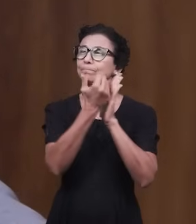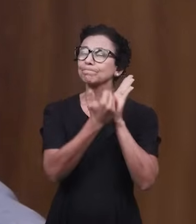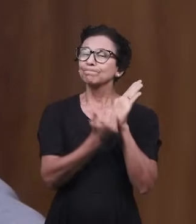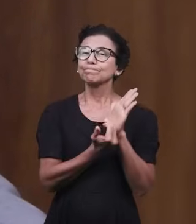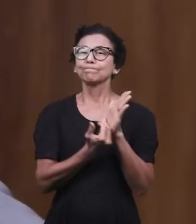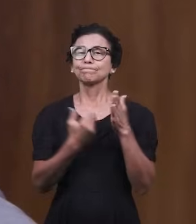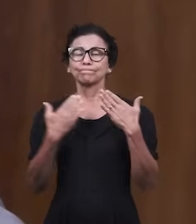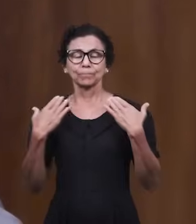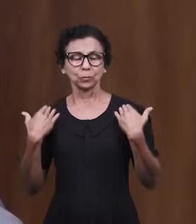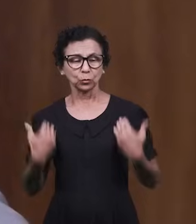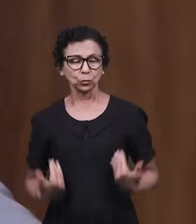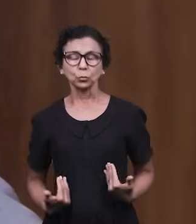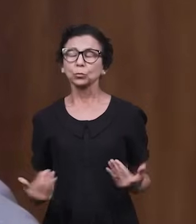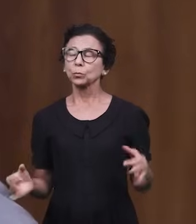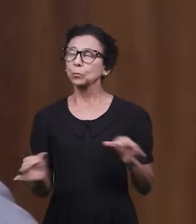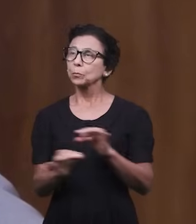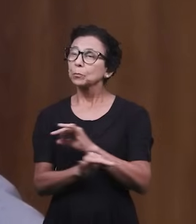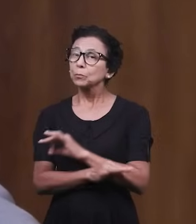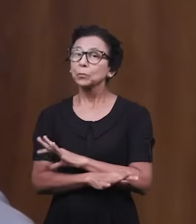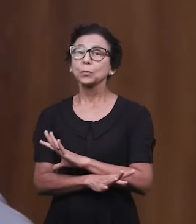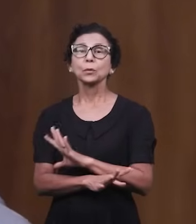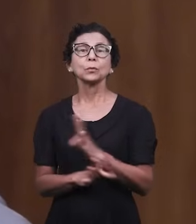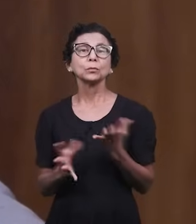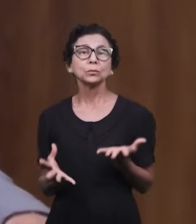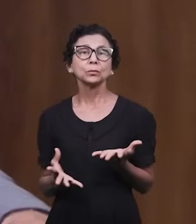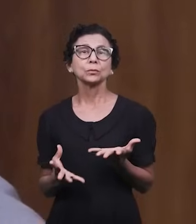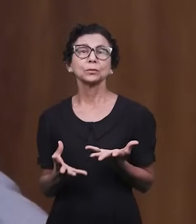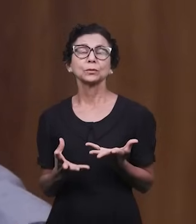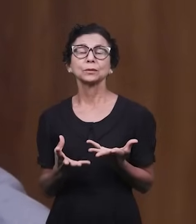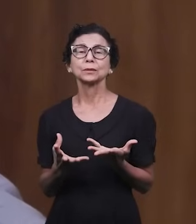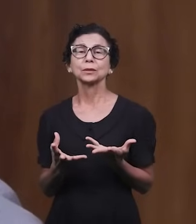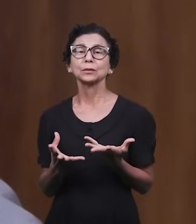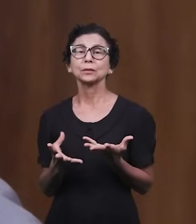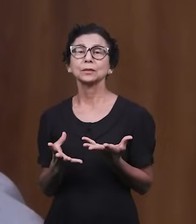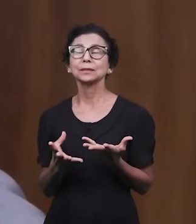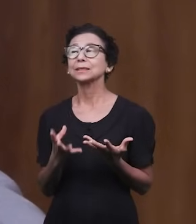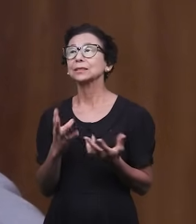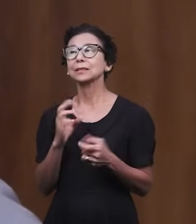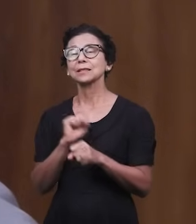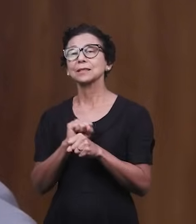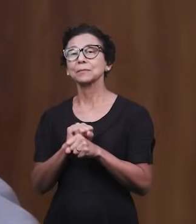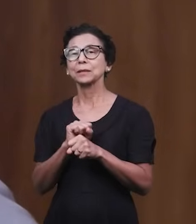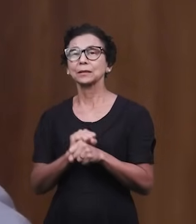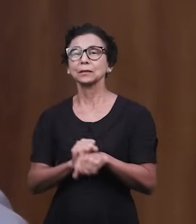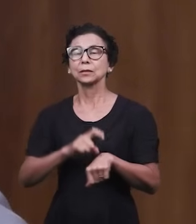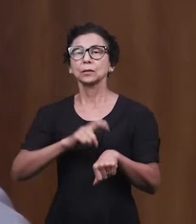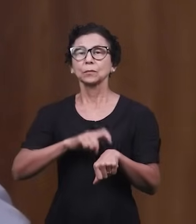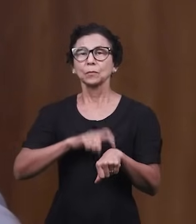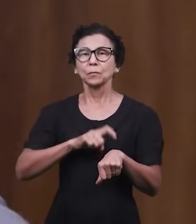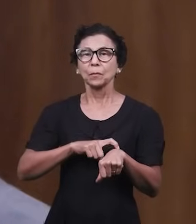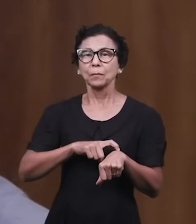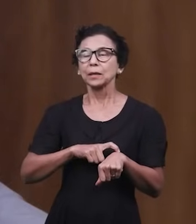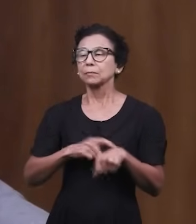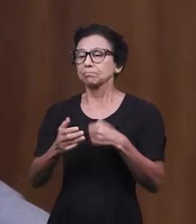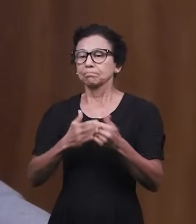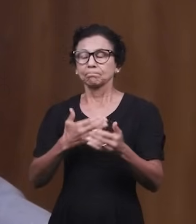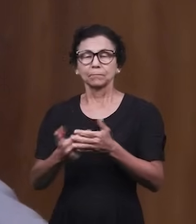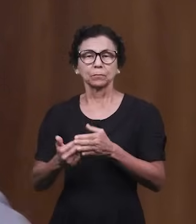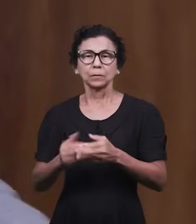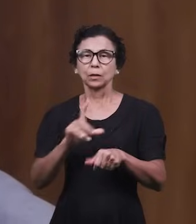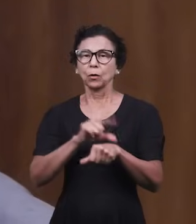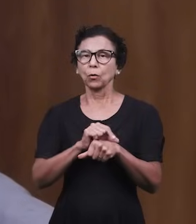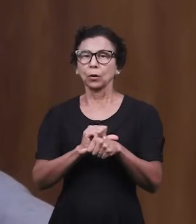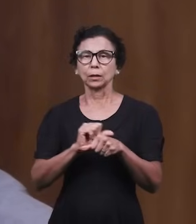nossas vestes estão adequadas, nós estamos convenientemente prontos, preparados, para que a hora que o Rei chegar, qualquer hora da